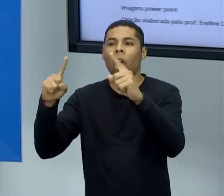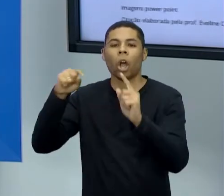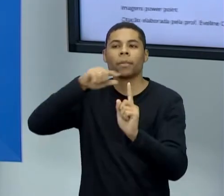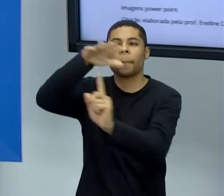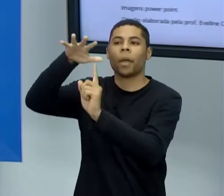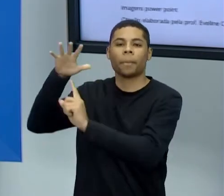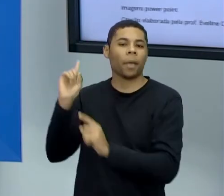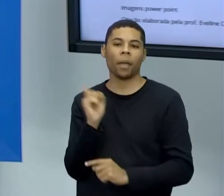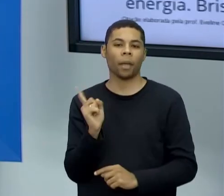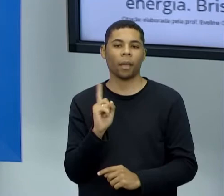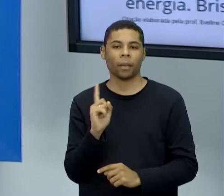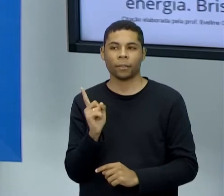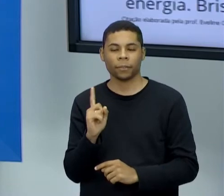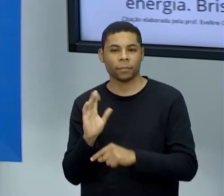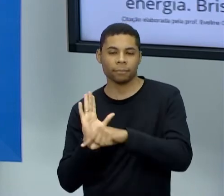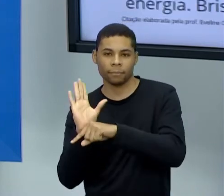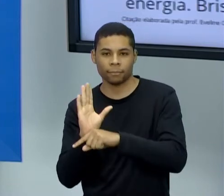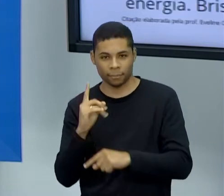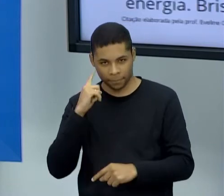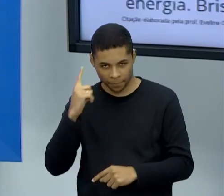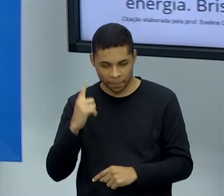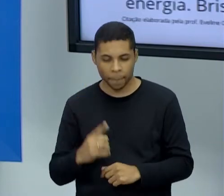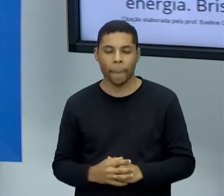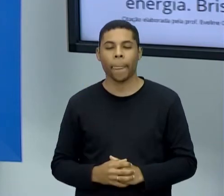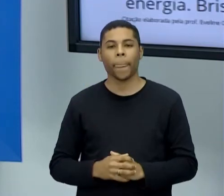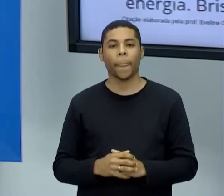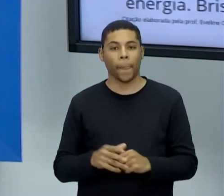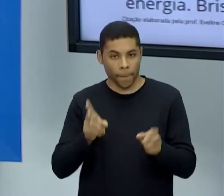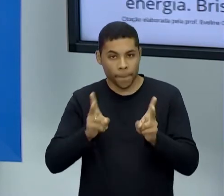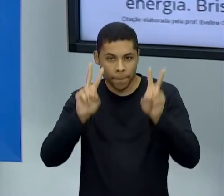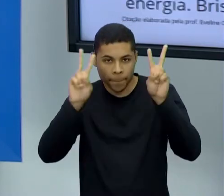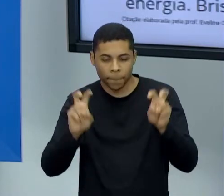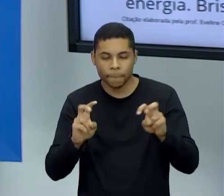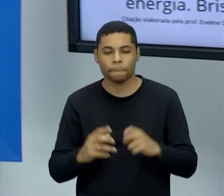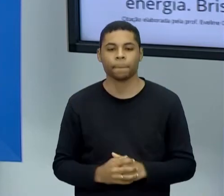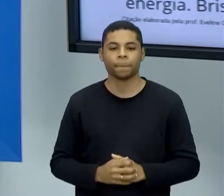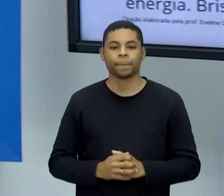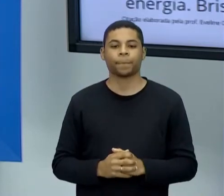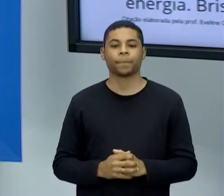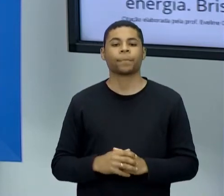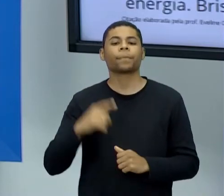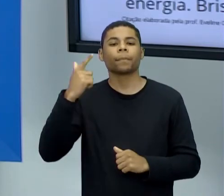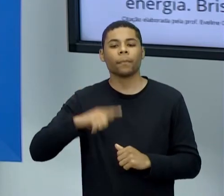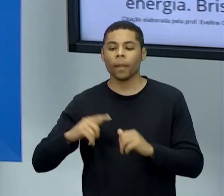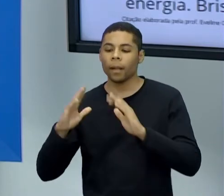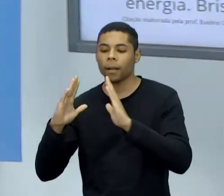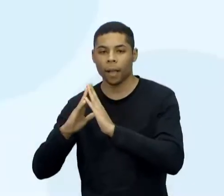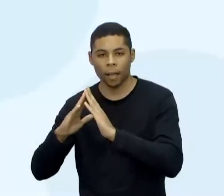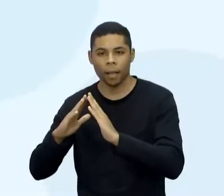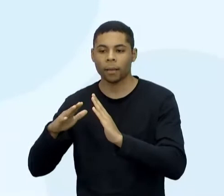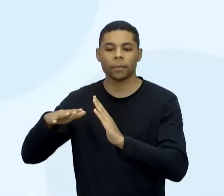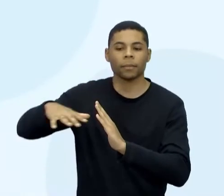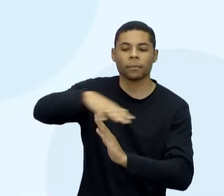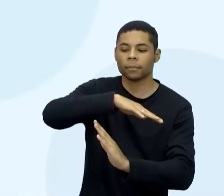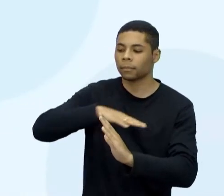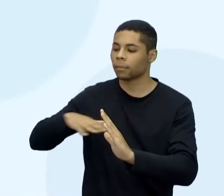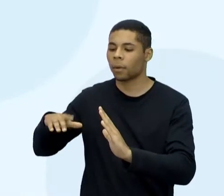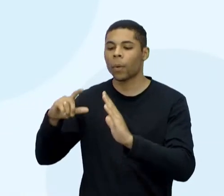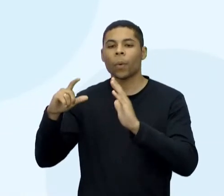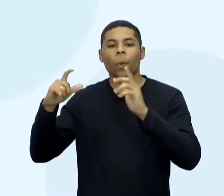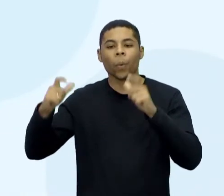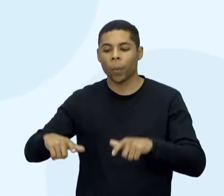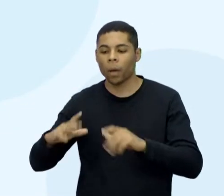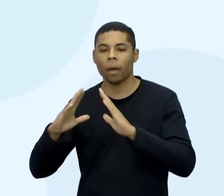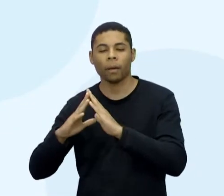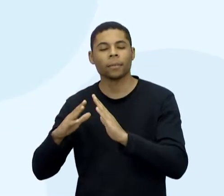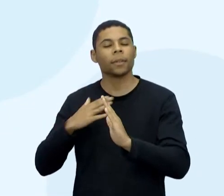né? Seguindo em frente, né? A localização dessa casa num lugar agradável, né?